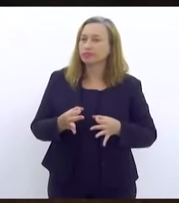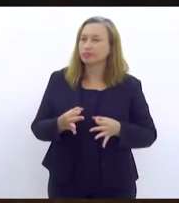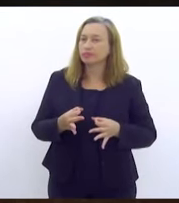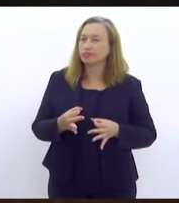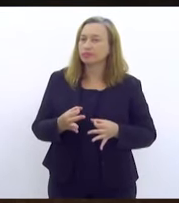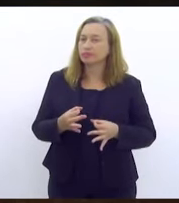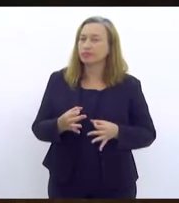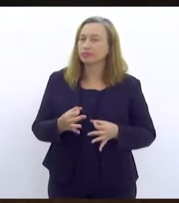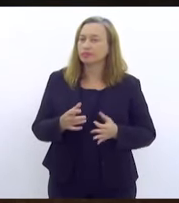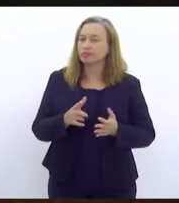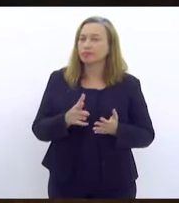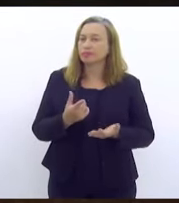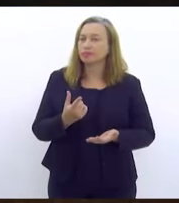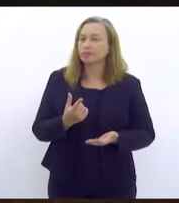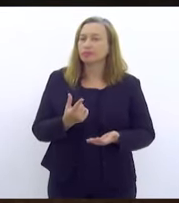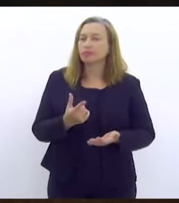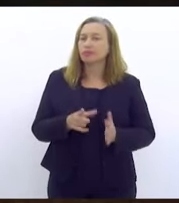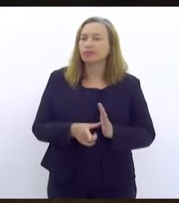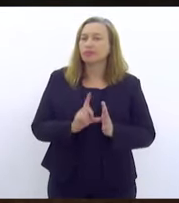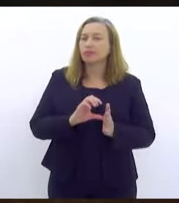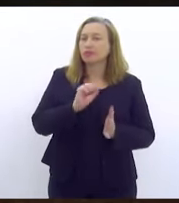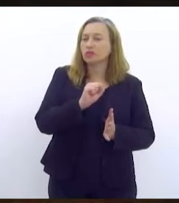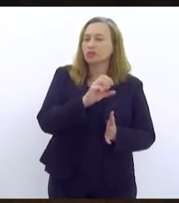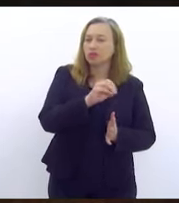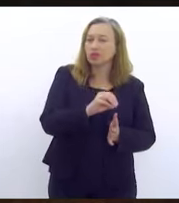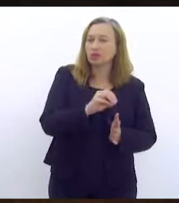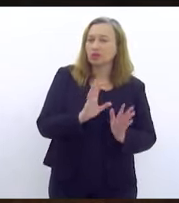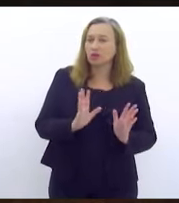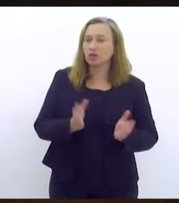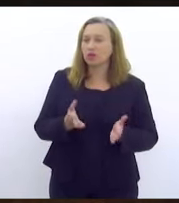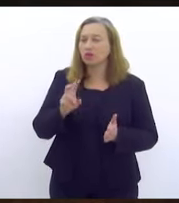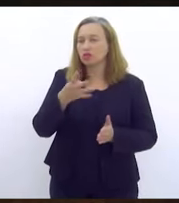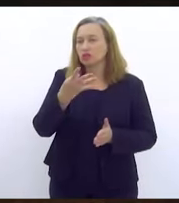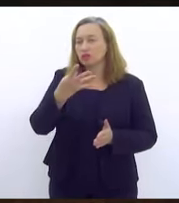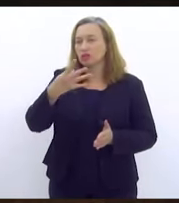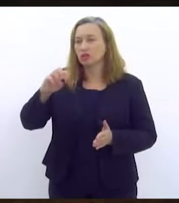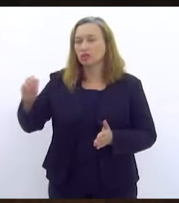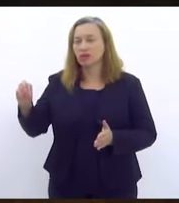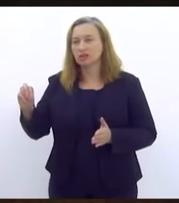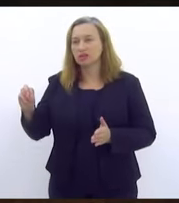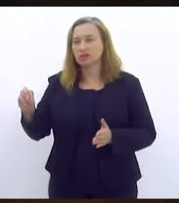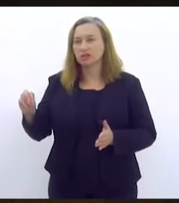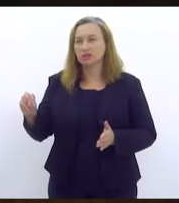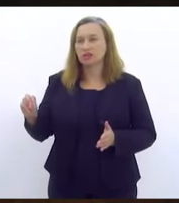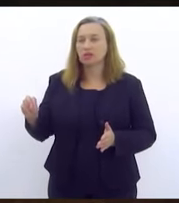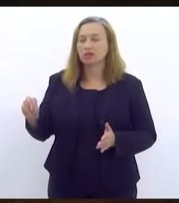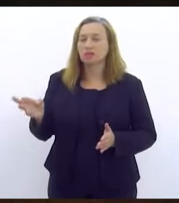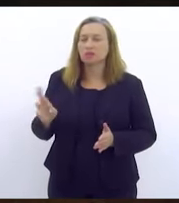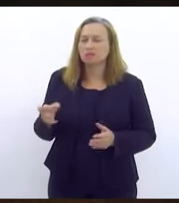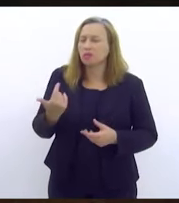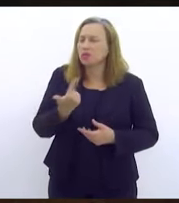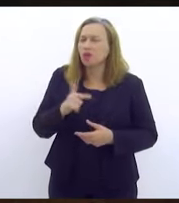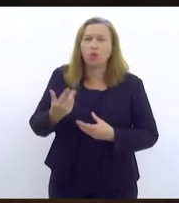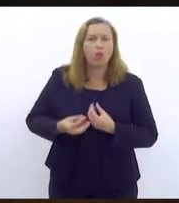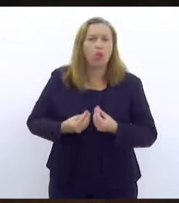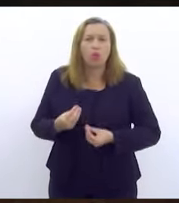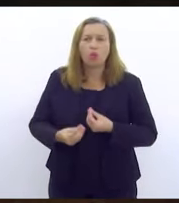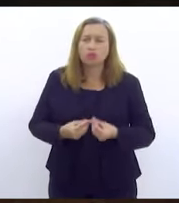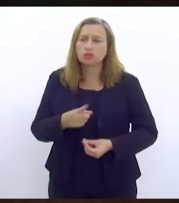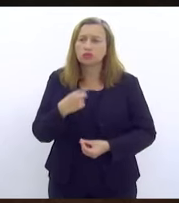consumidor de R$ 80 vir cobrando R$ 500. É inadmissível